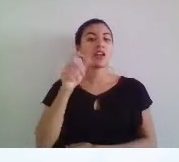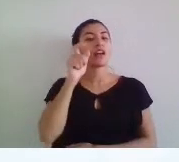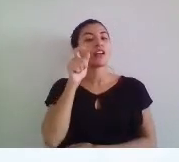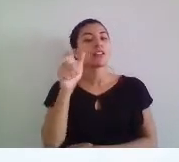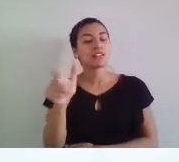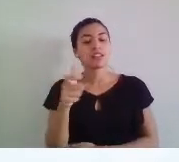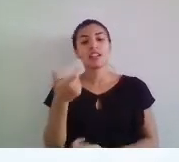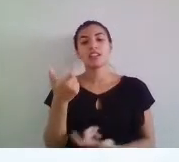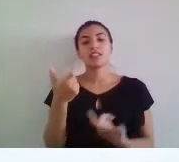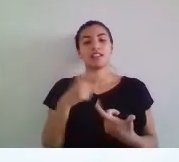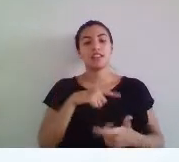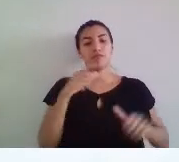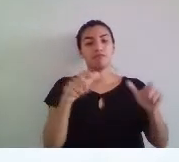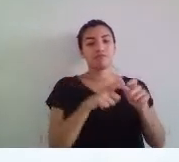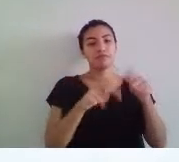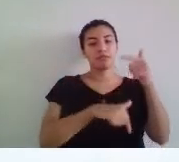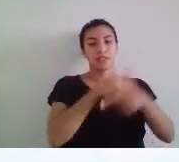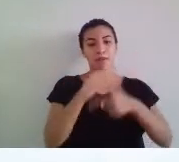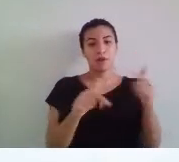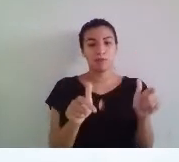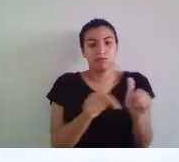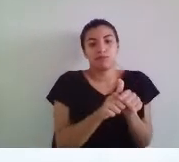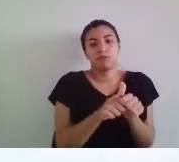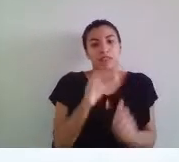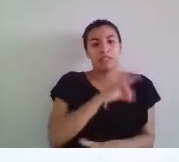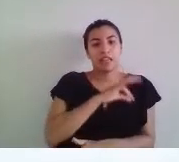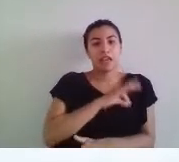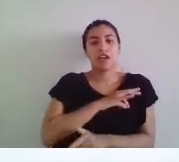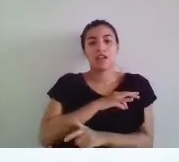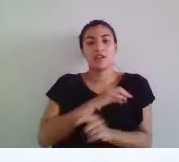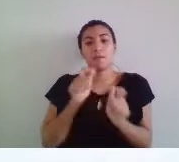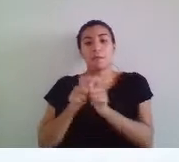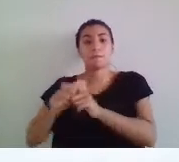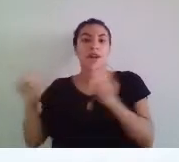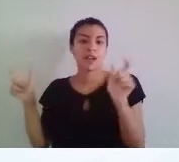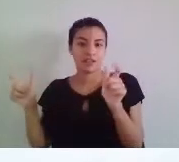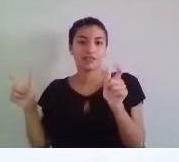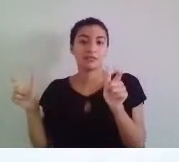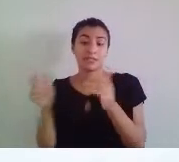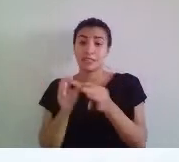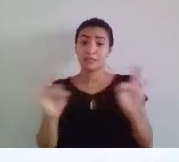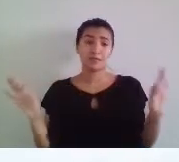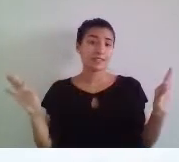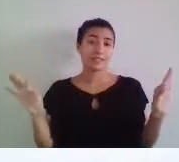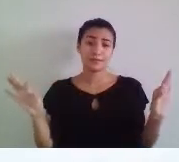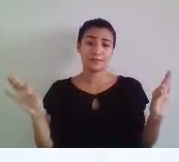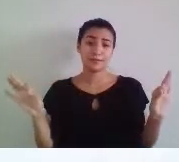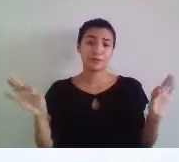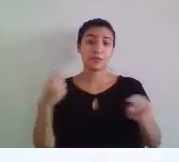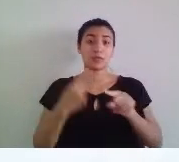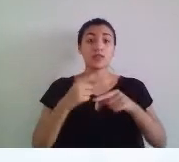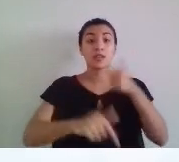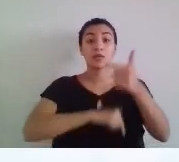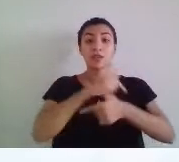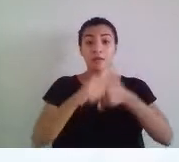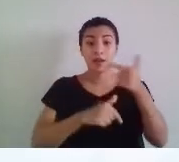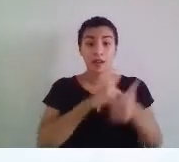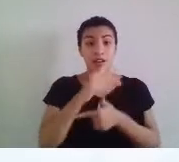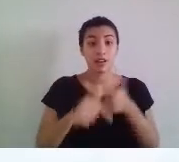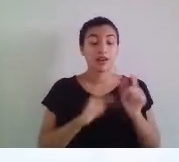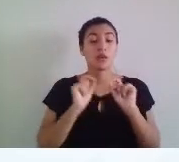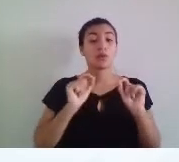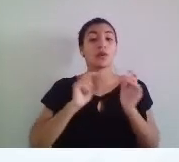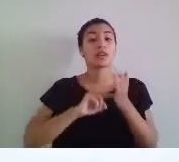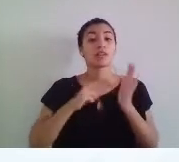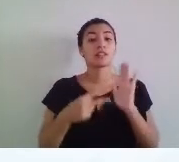ter jornadas de trabalho mais curtas com salários mais altos, simplificando a questão. Por quê? A jornada de trabalho é nada mais,